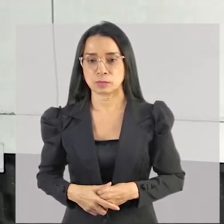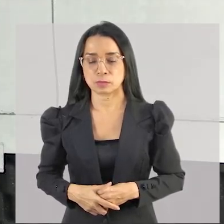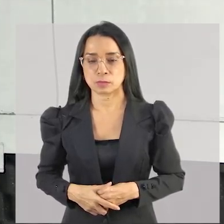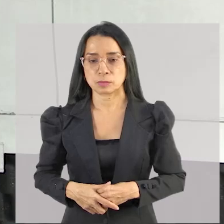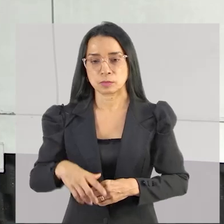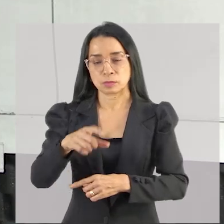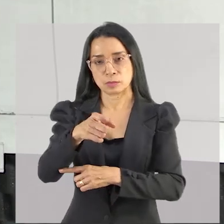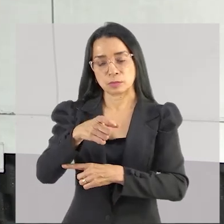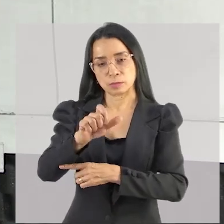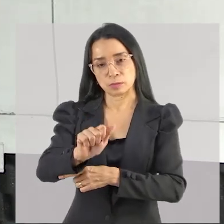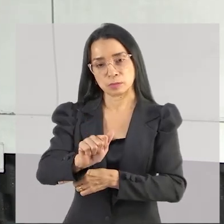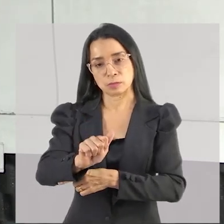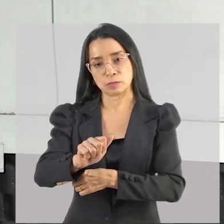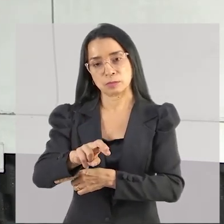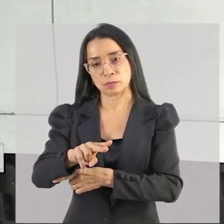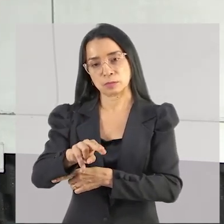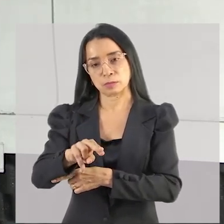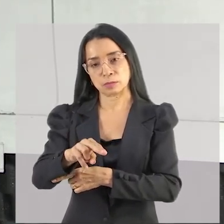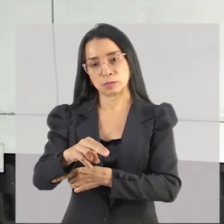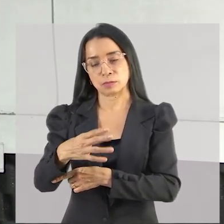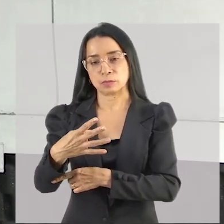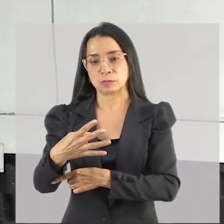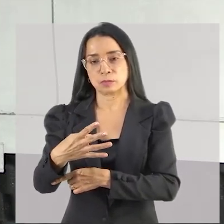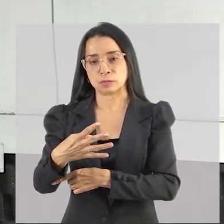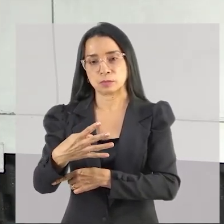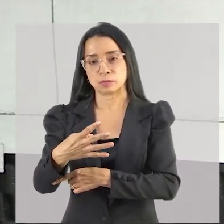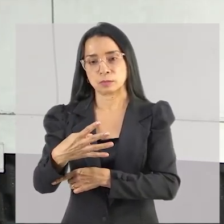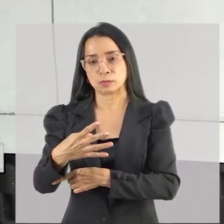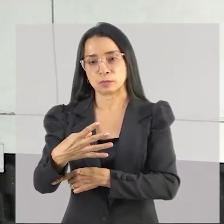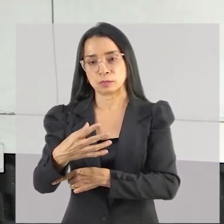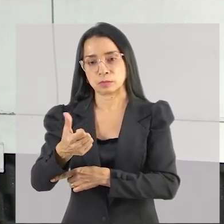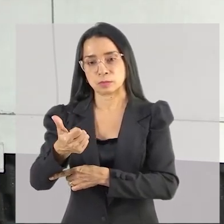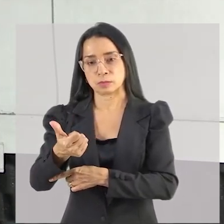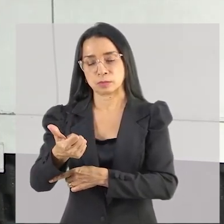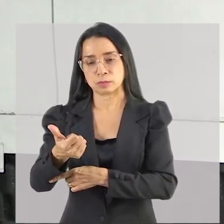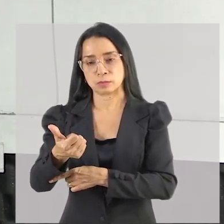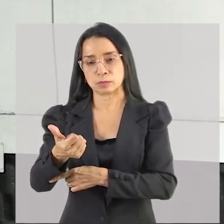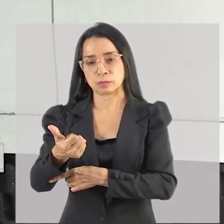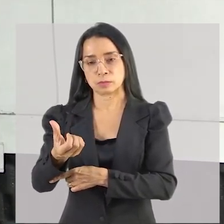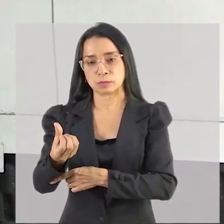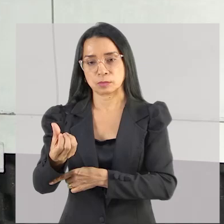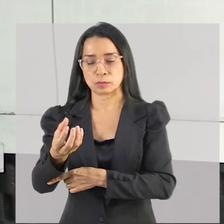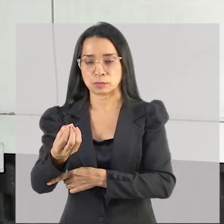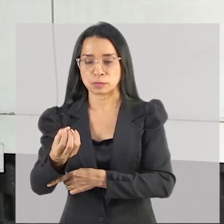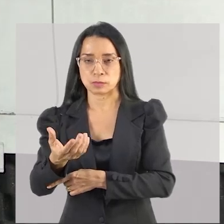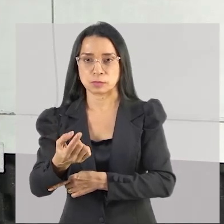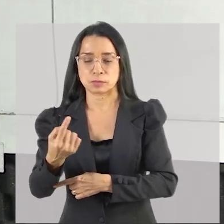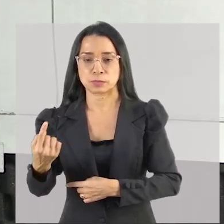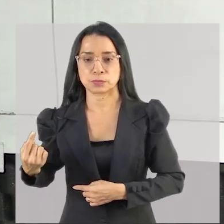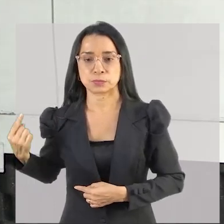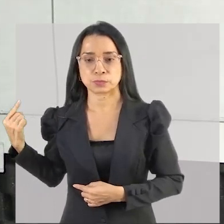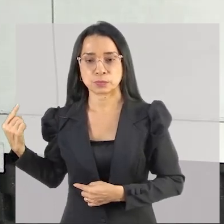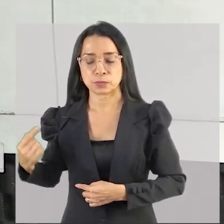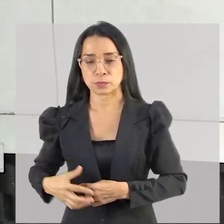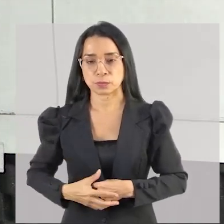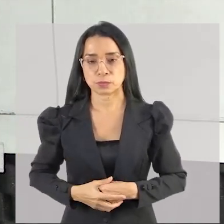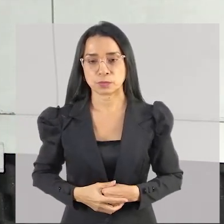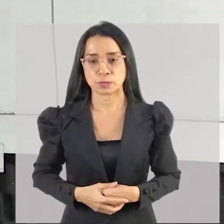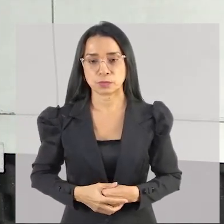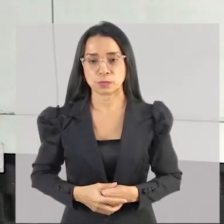a xícara de açúcar será igual a 4 vezes 40. Vai dar quanto? 4 vezes 4, 16. Acrescenta o